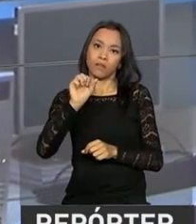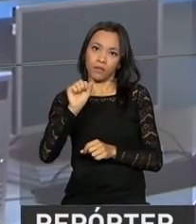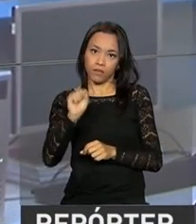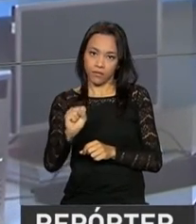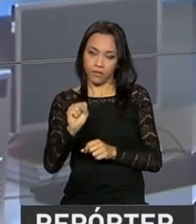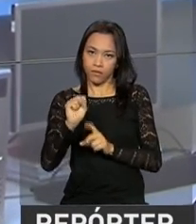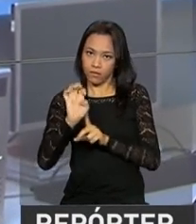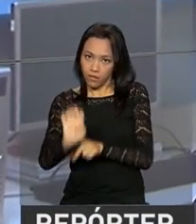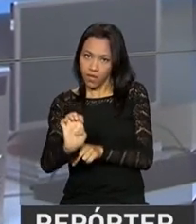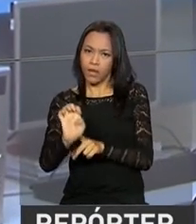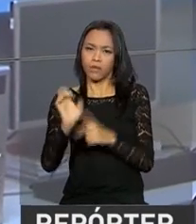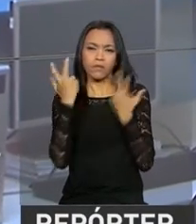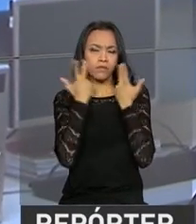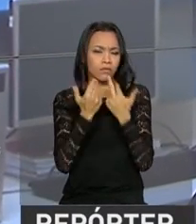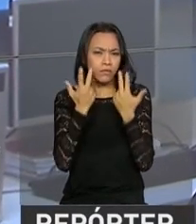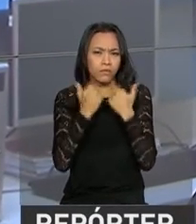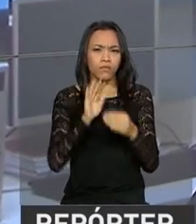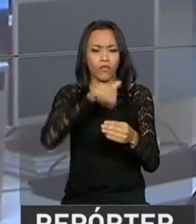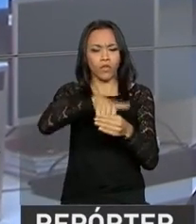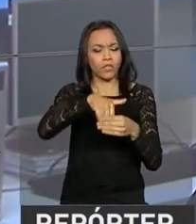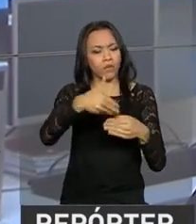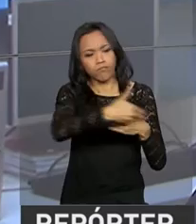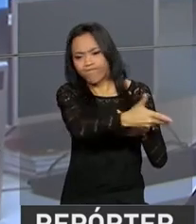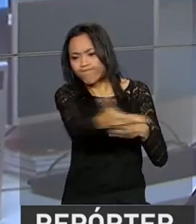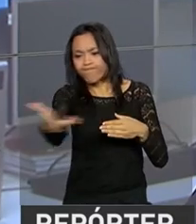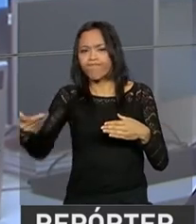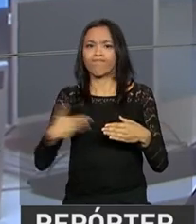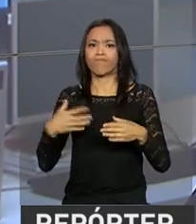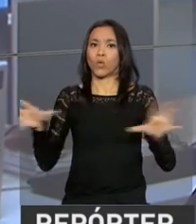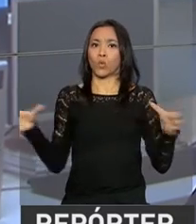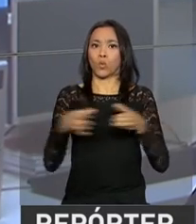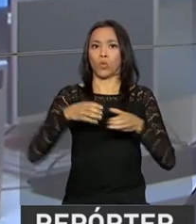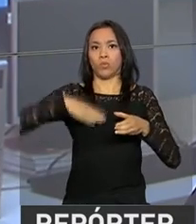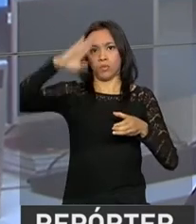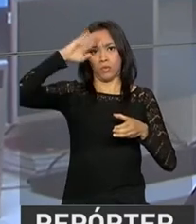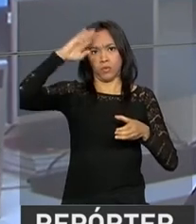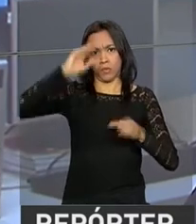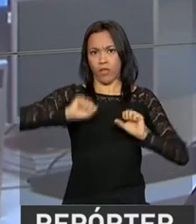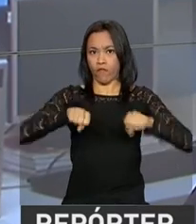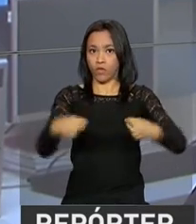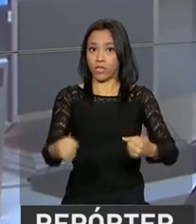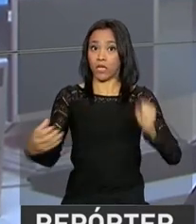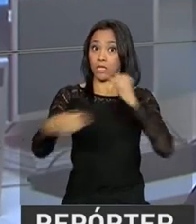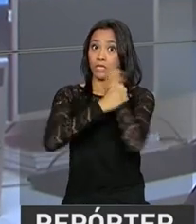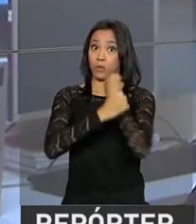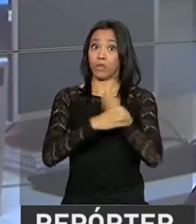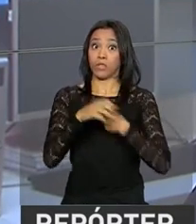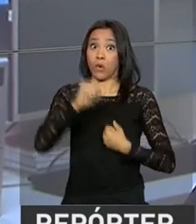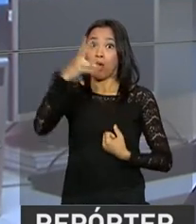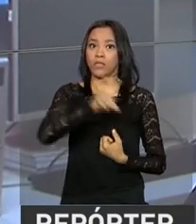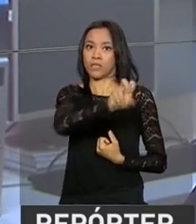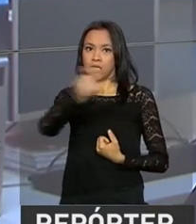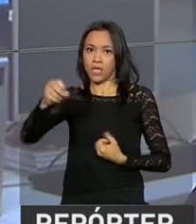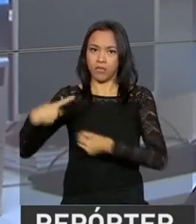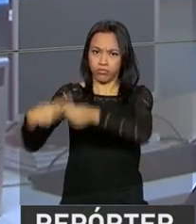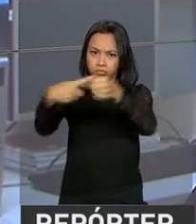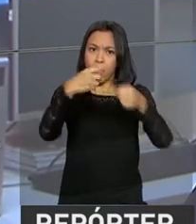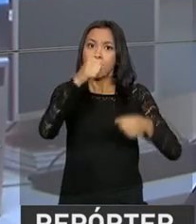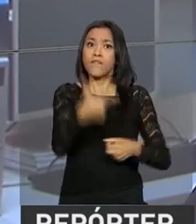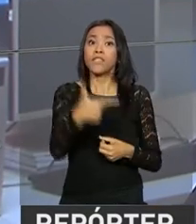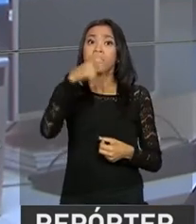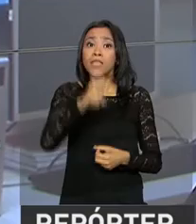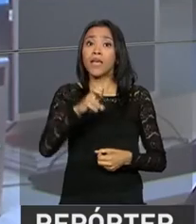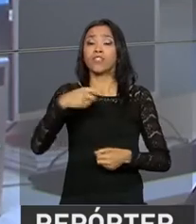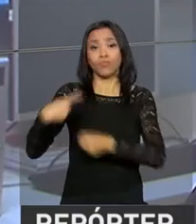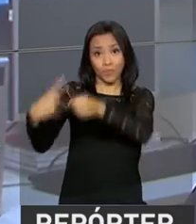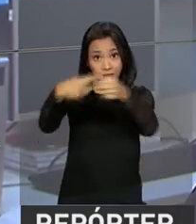com tranquilidade neste fim de semana. As Forças Armadas reforçaram a segurança em quase 500 localidades. 27 municípios vão ter